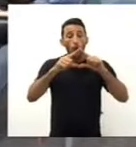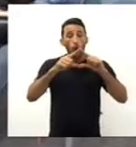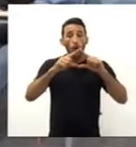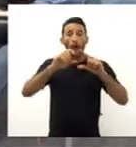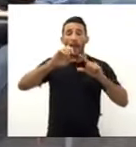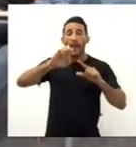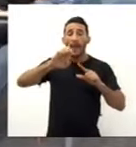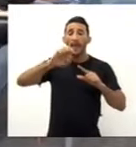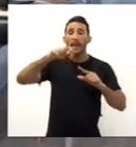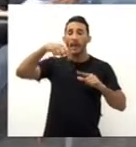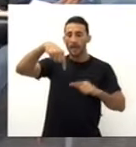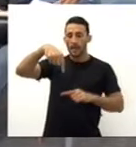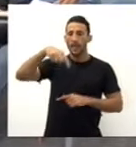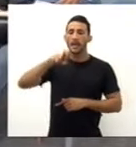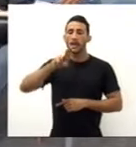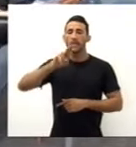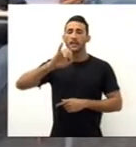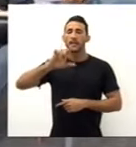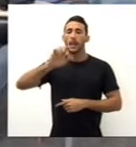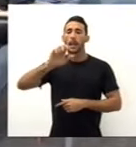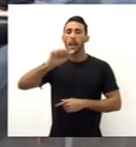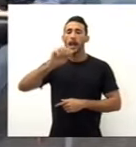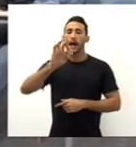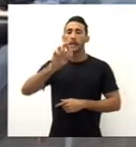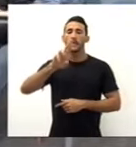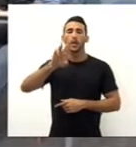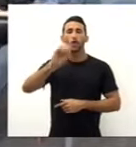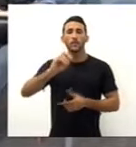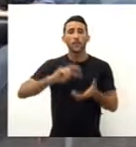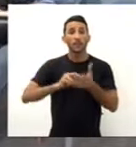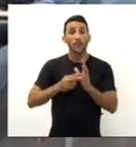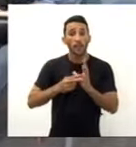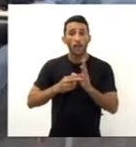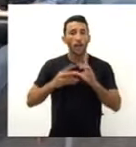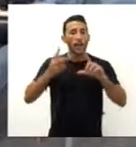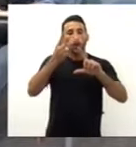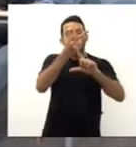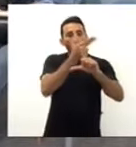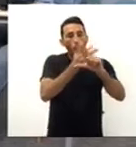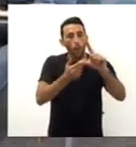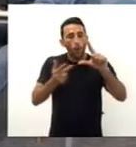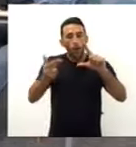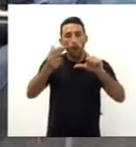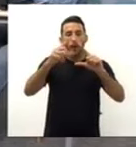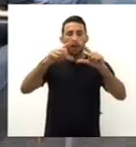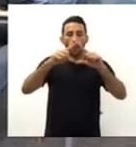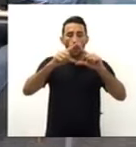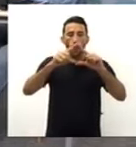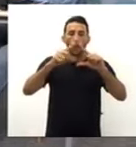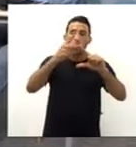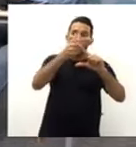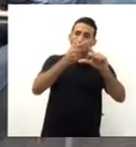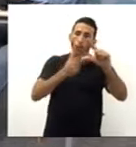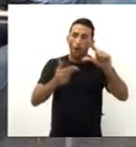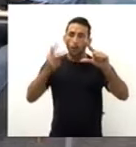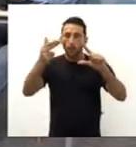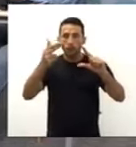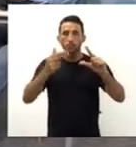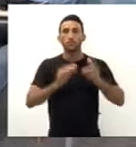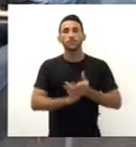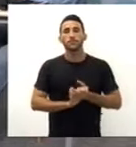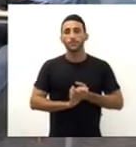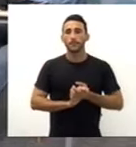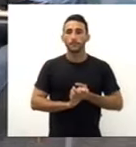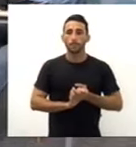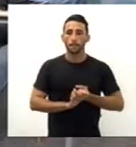tem todos os lados iguais, tá? Então, ó, ele tem esse lado é igual a esse, que é igual a esse,